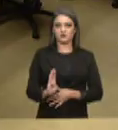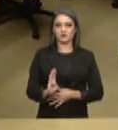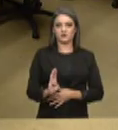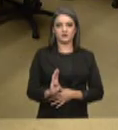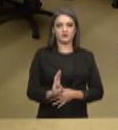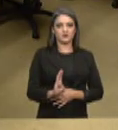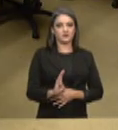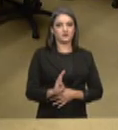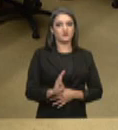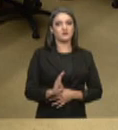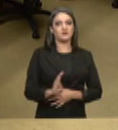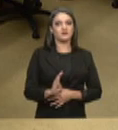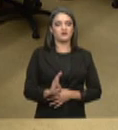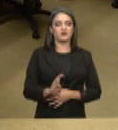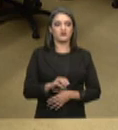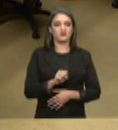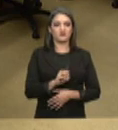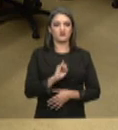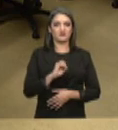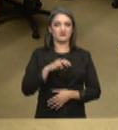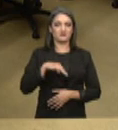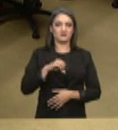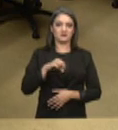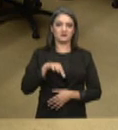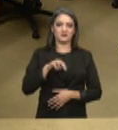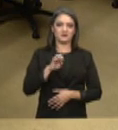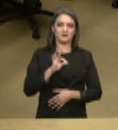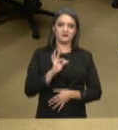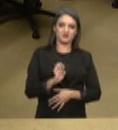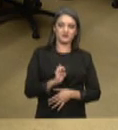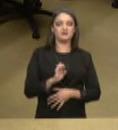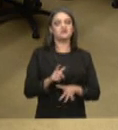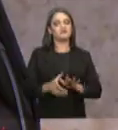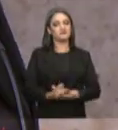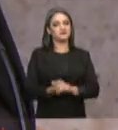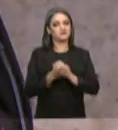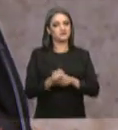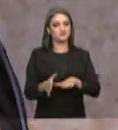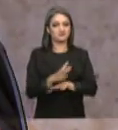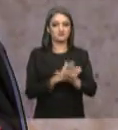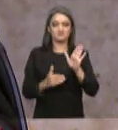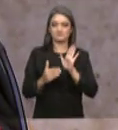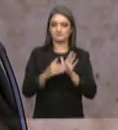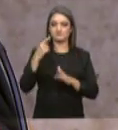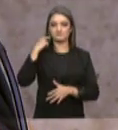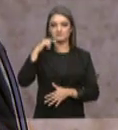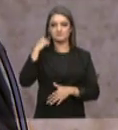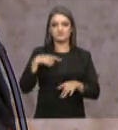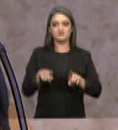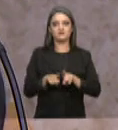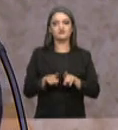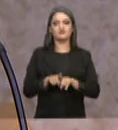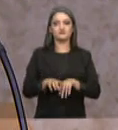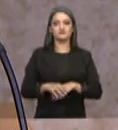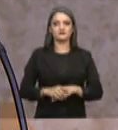José Alberto Simonetti na pessoa de quem cumprimento todos os advogados